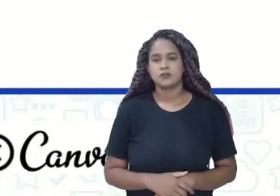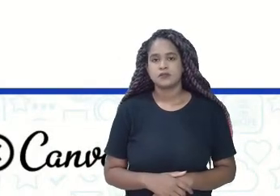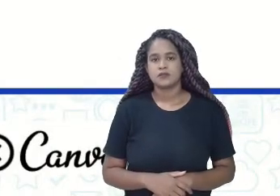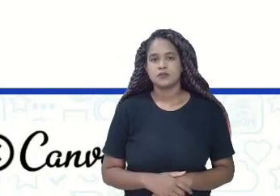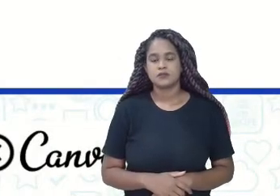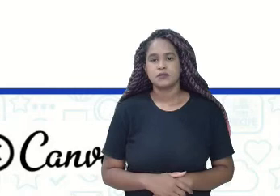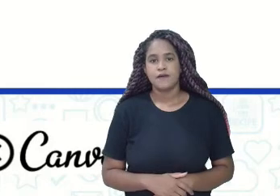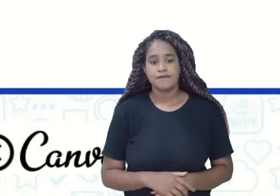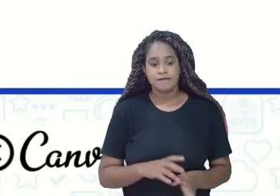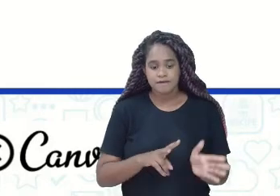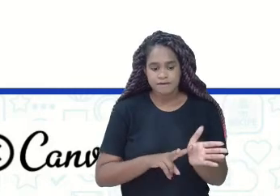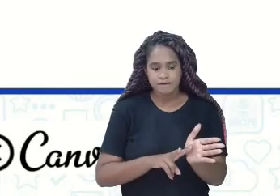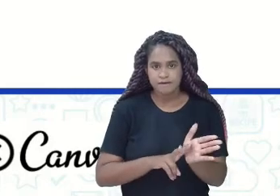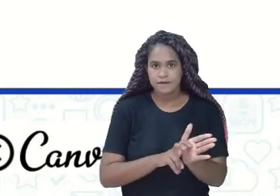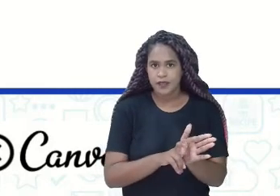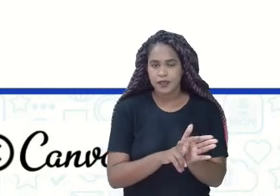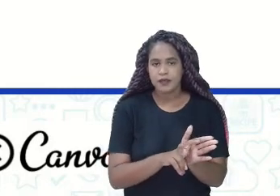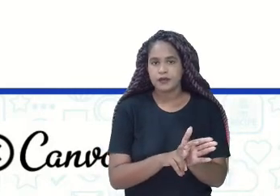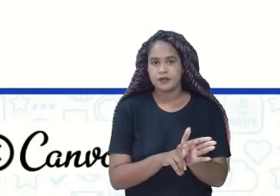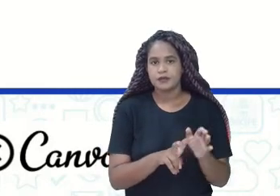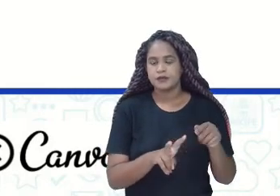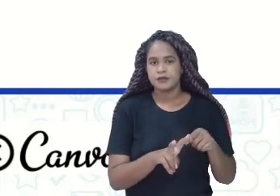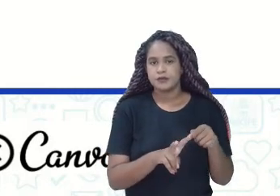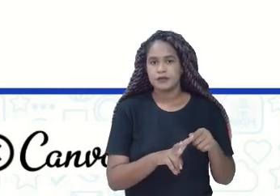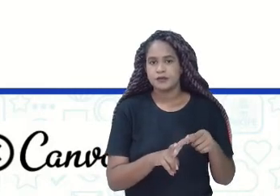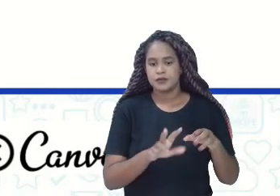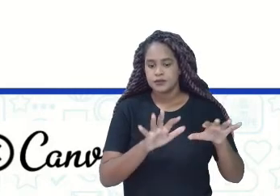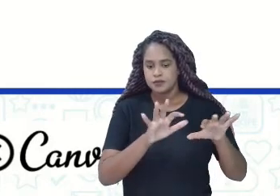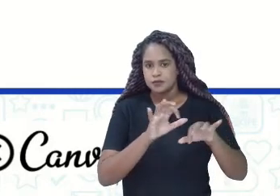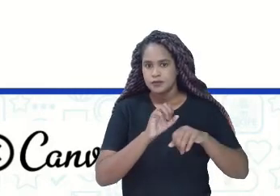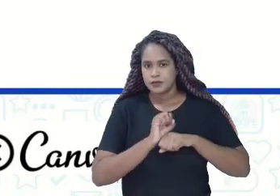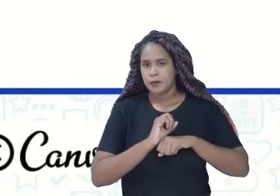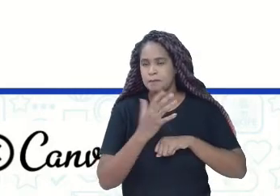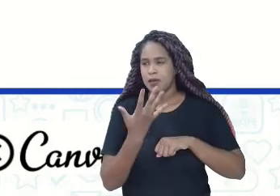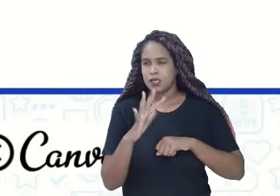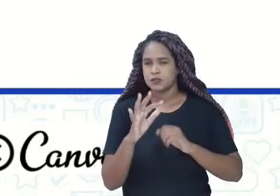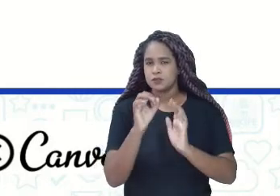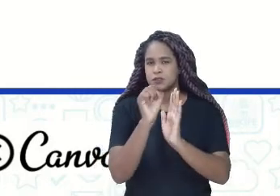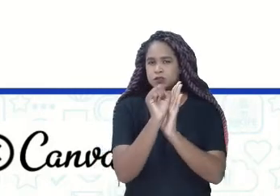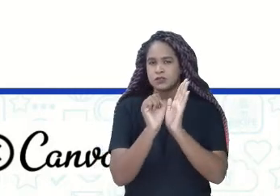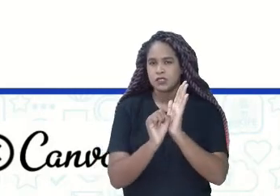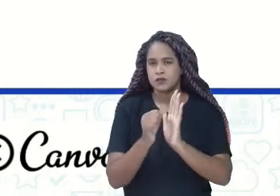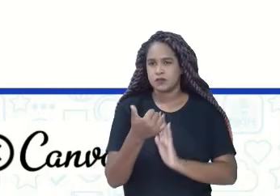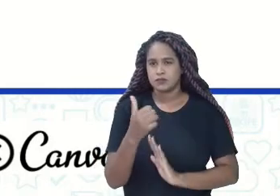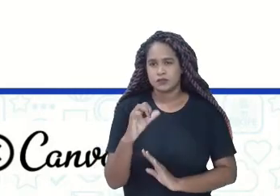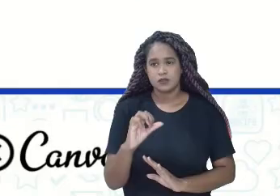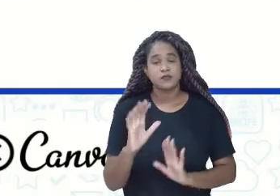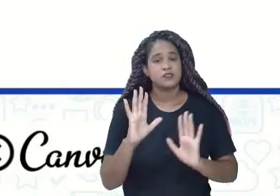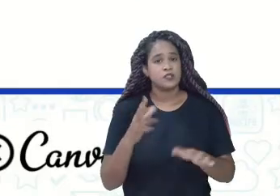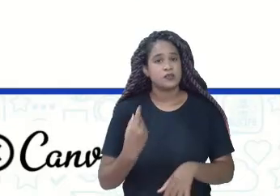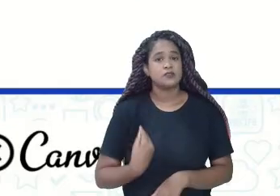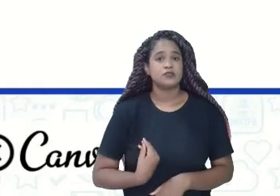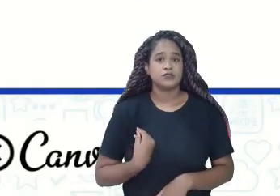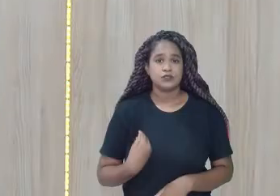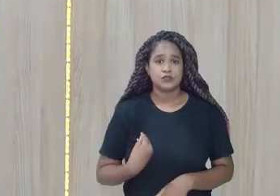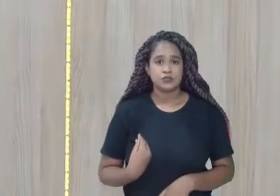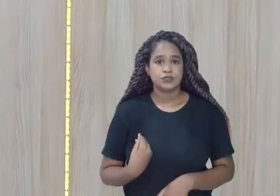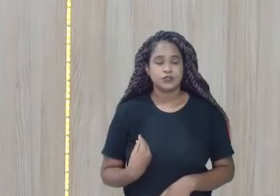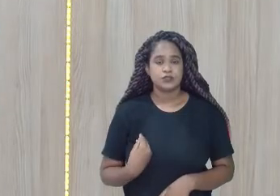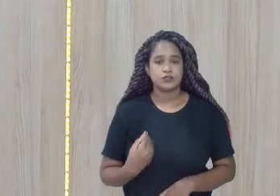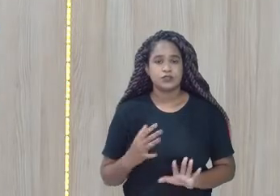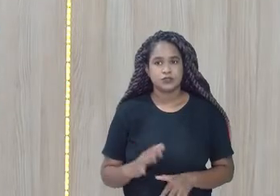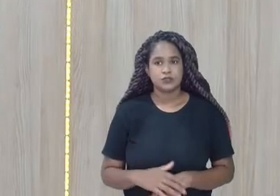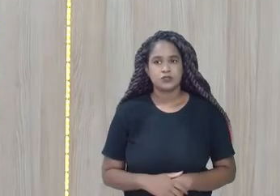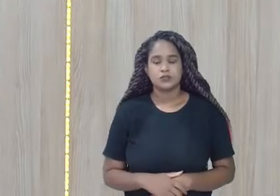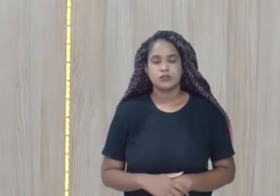humanos provavelmente ocorreu mais ou menos no século XIX, já existia esse vírus por aí, que não é